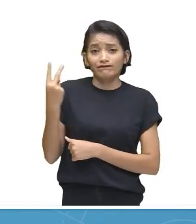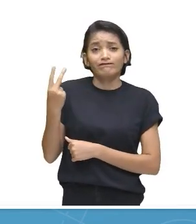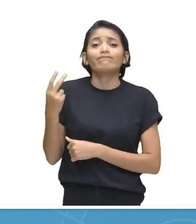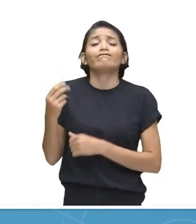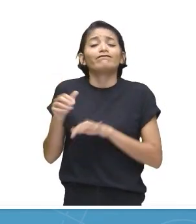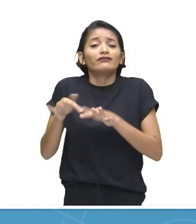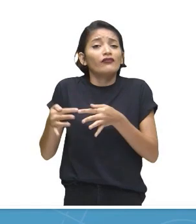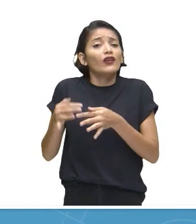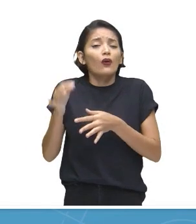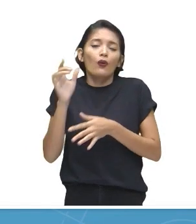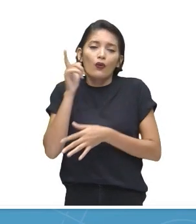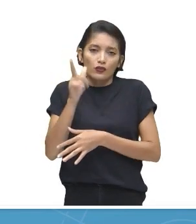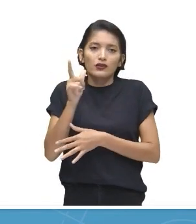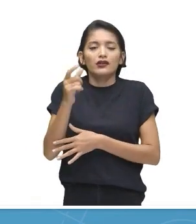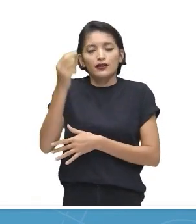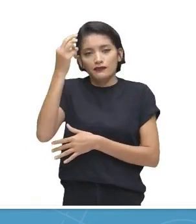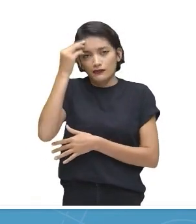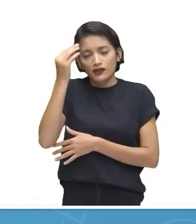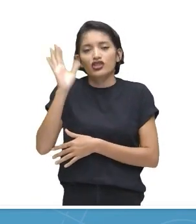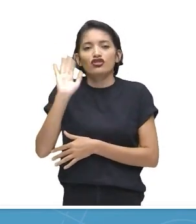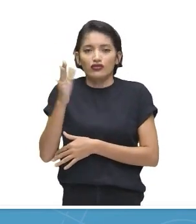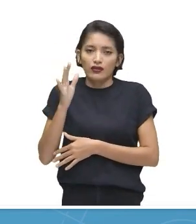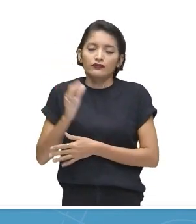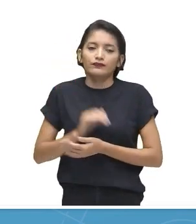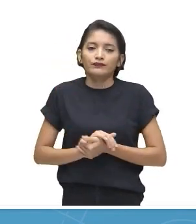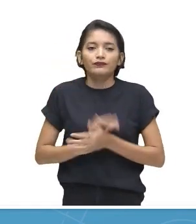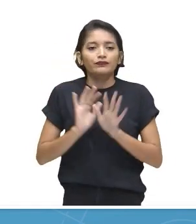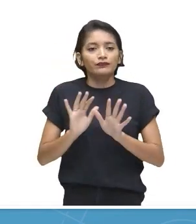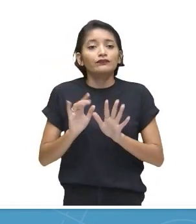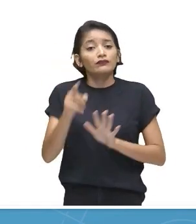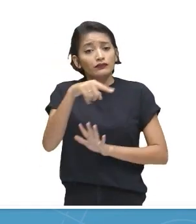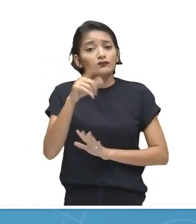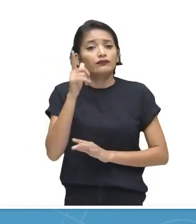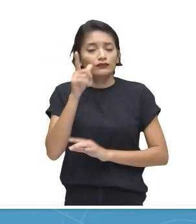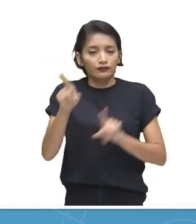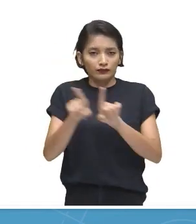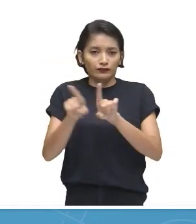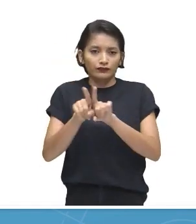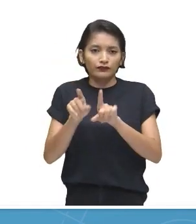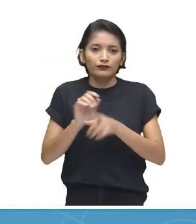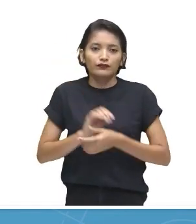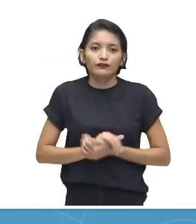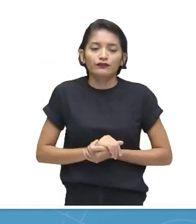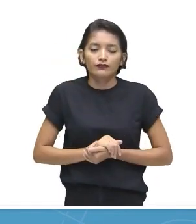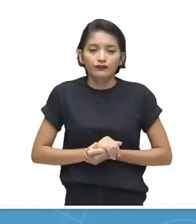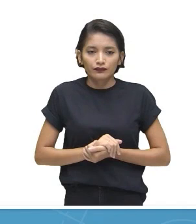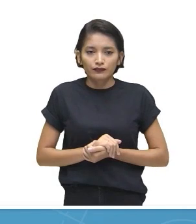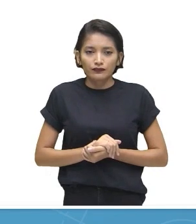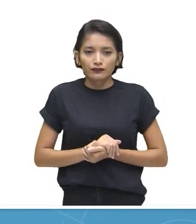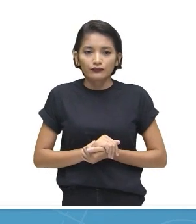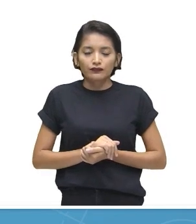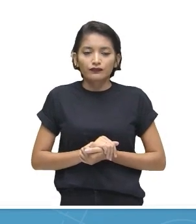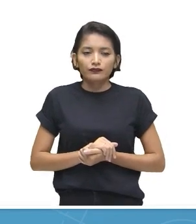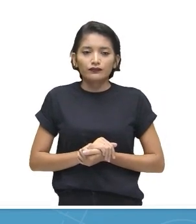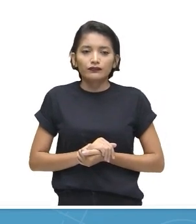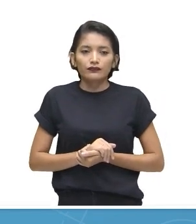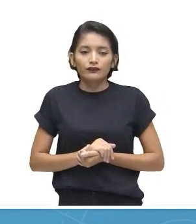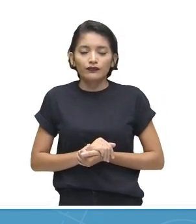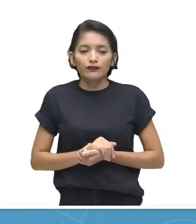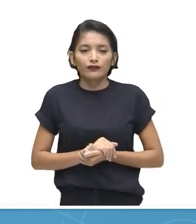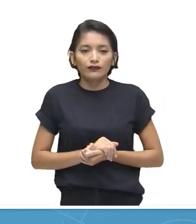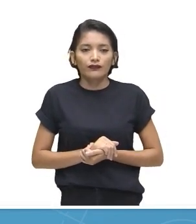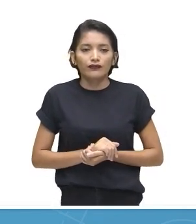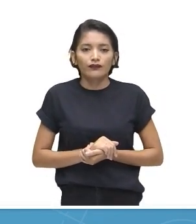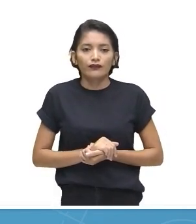conseguir fazer esse cálculo de cabeça, como a gente viu anteriormente, né? Aqui você também conseguiria, né? X é igual a 500 gramas, que é meio quilo.